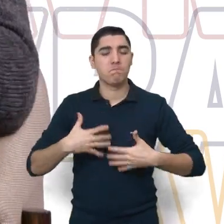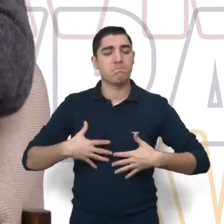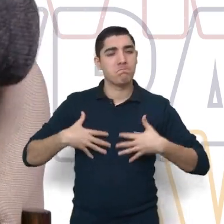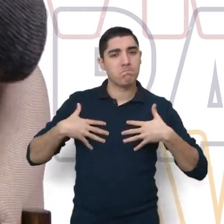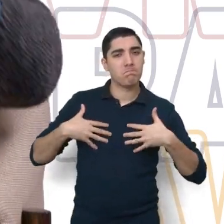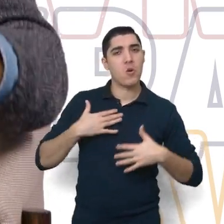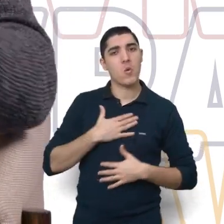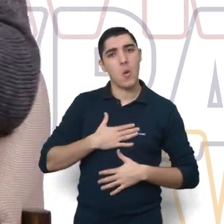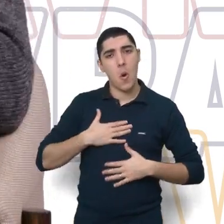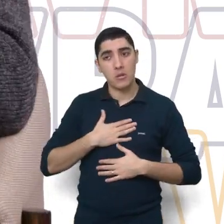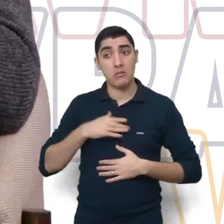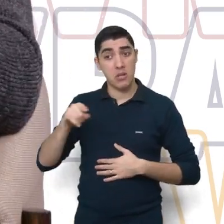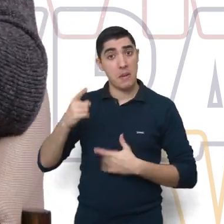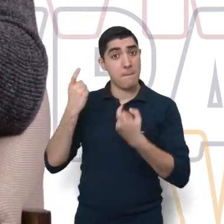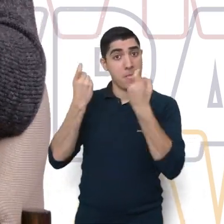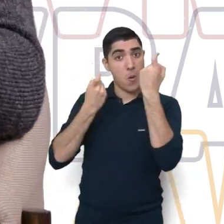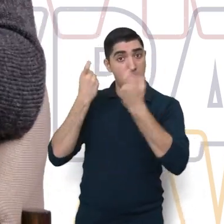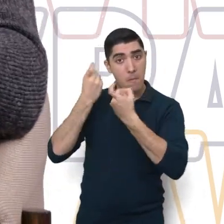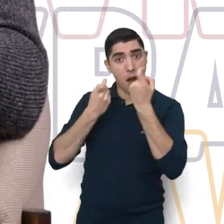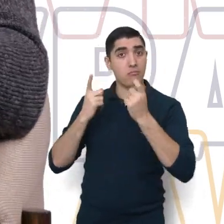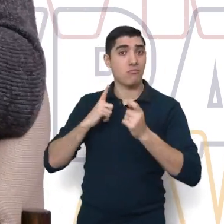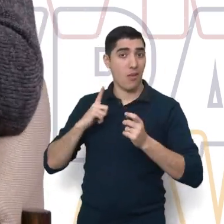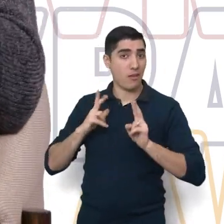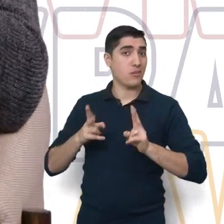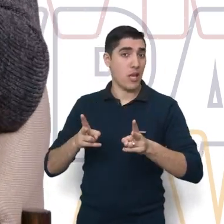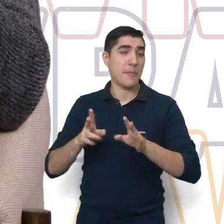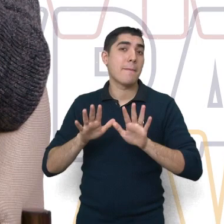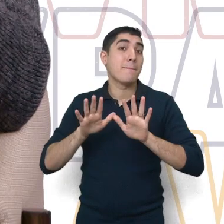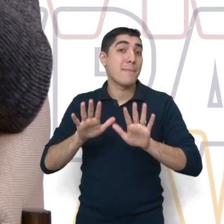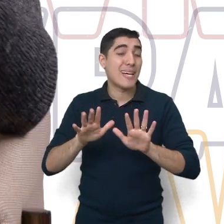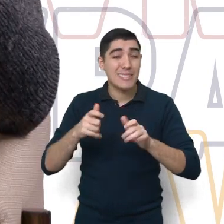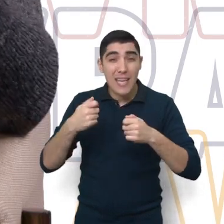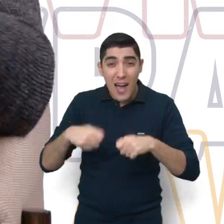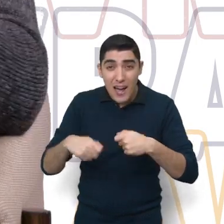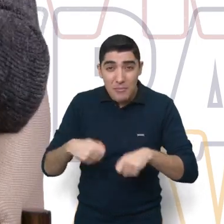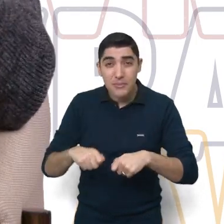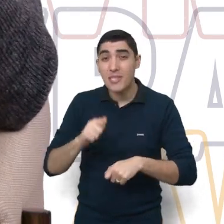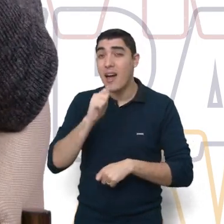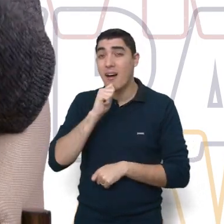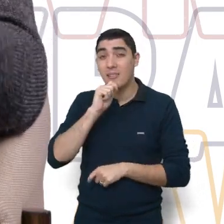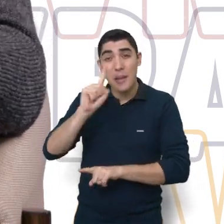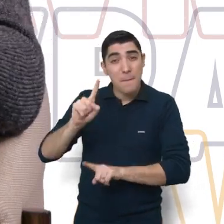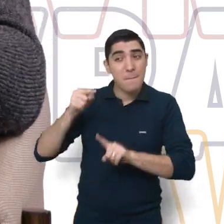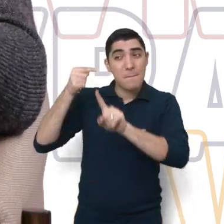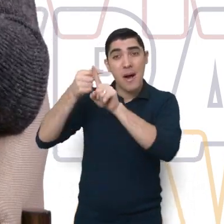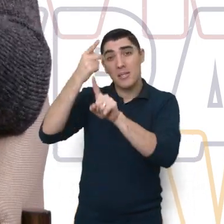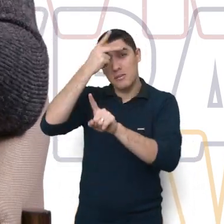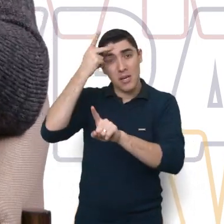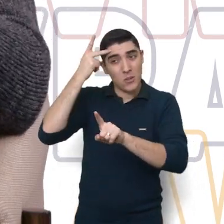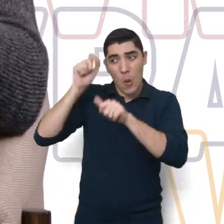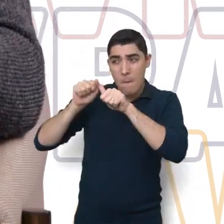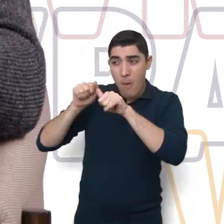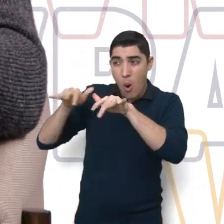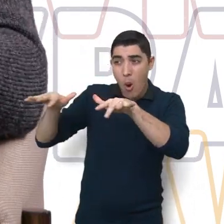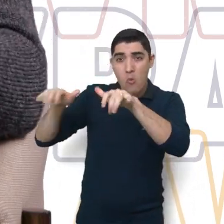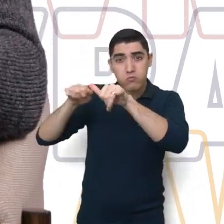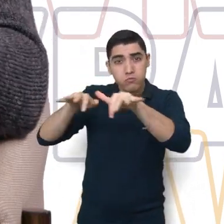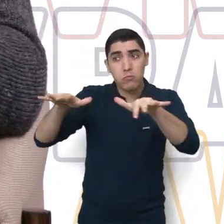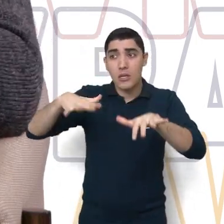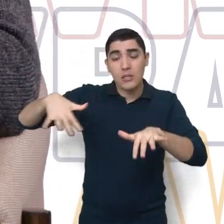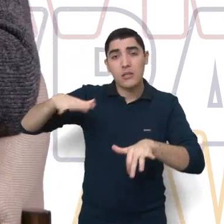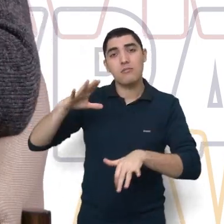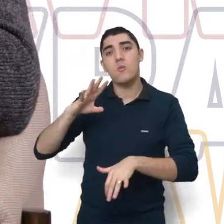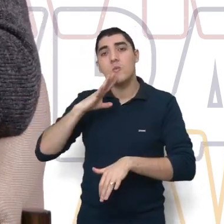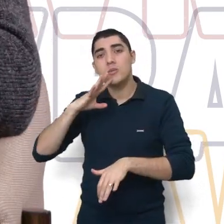muito agradável que tem essa preocupação mas a gente precisa alcançar mais e mais pessoas